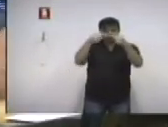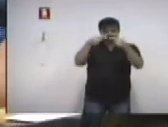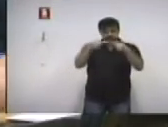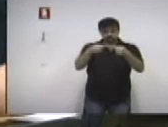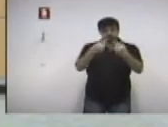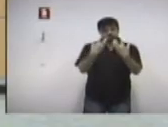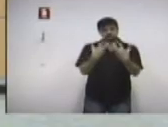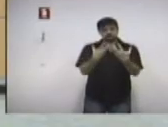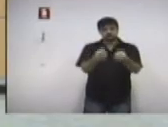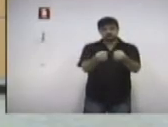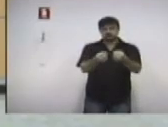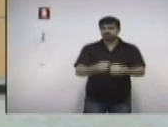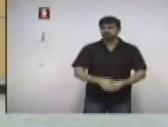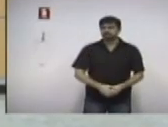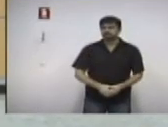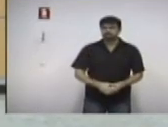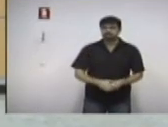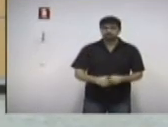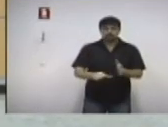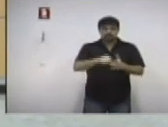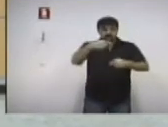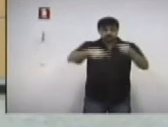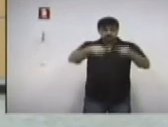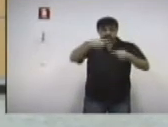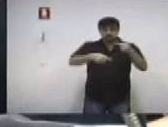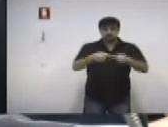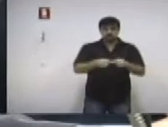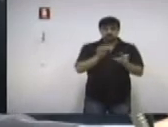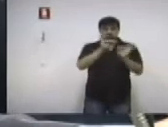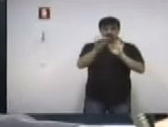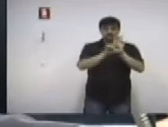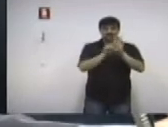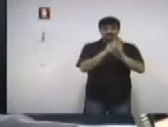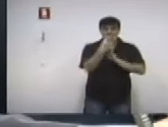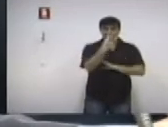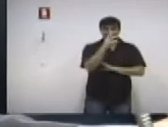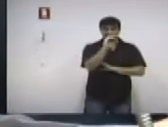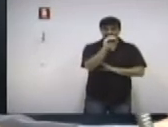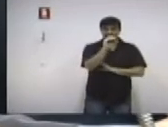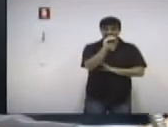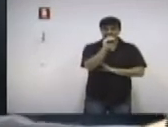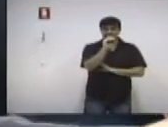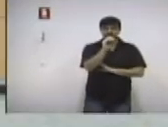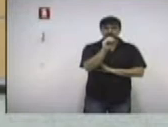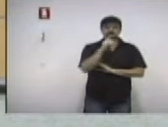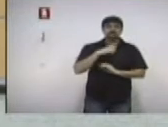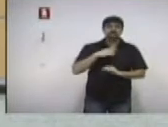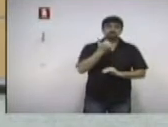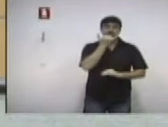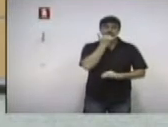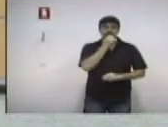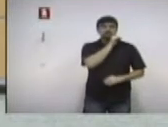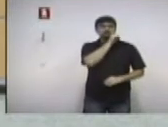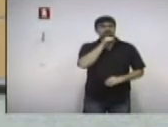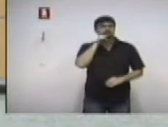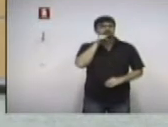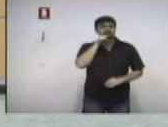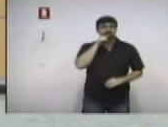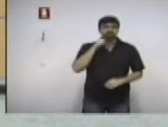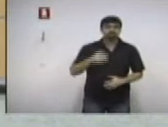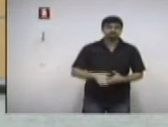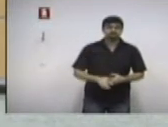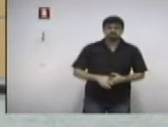E aí a primeira discussão do projeto de lei 30/2014 Vereador Sandro